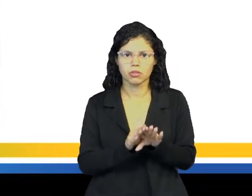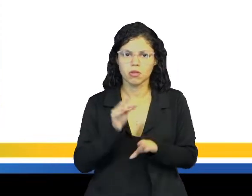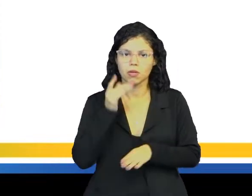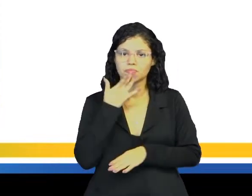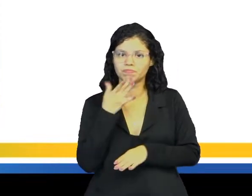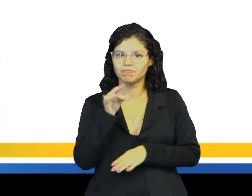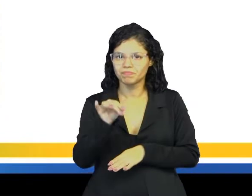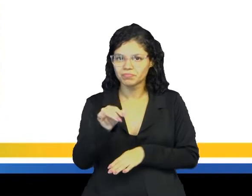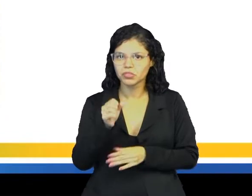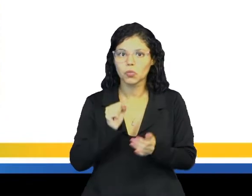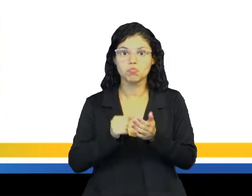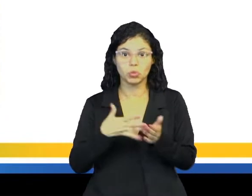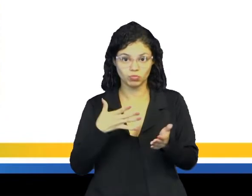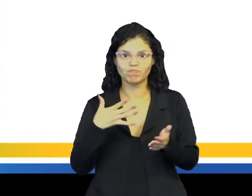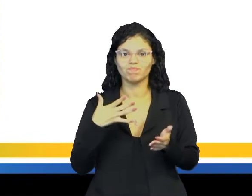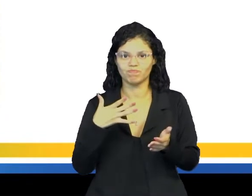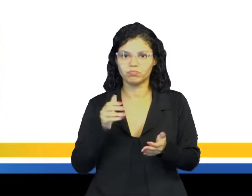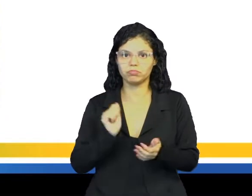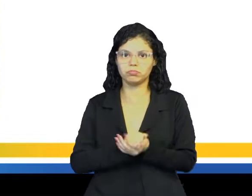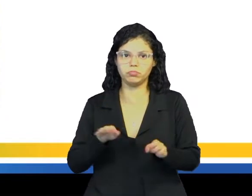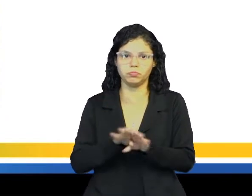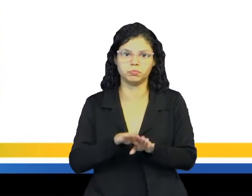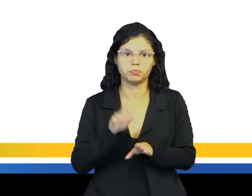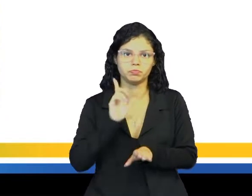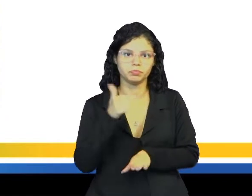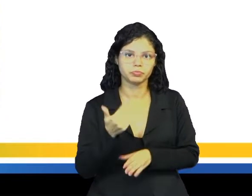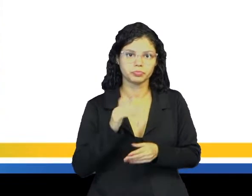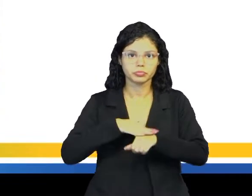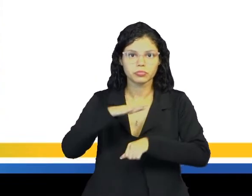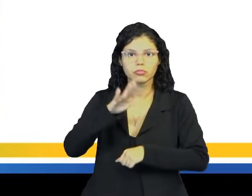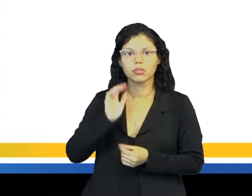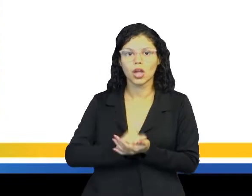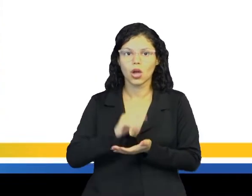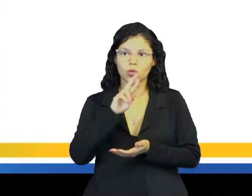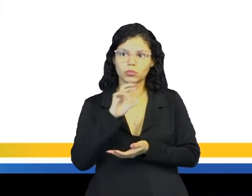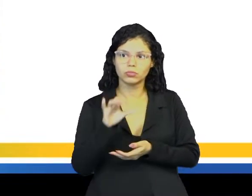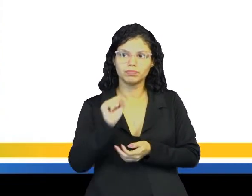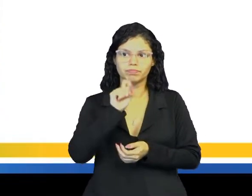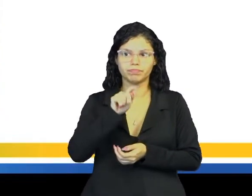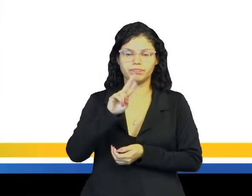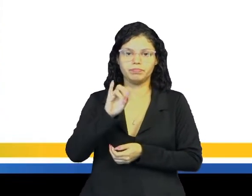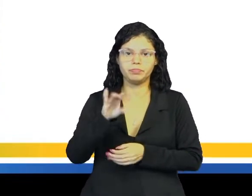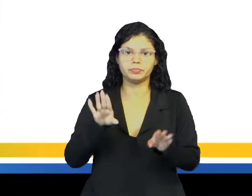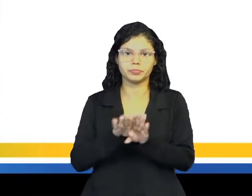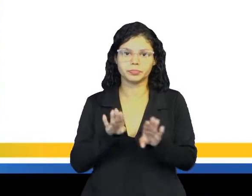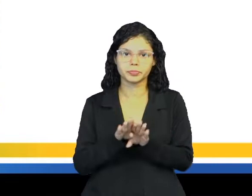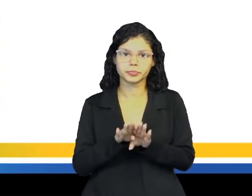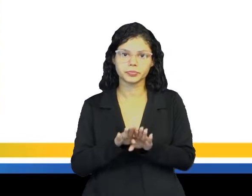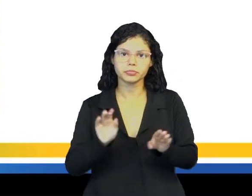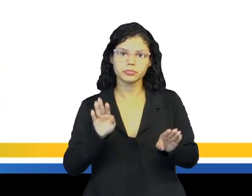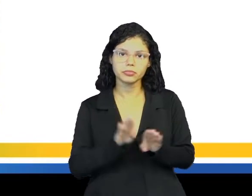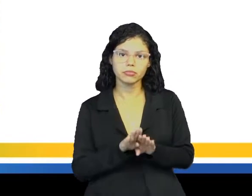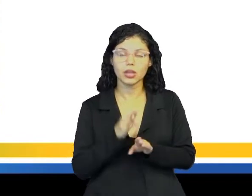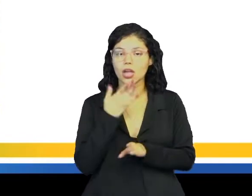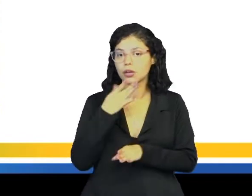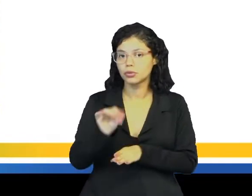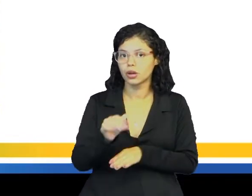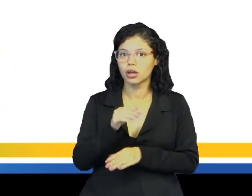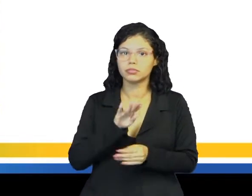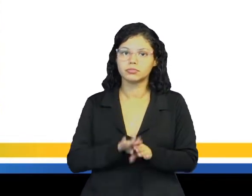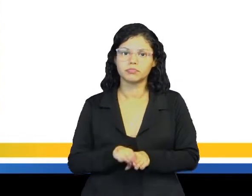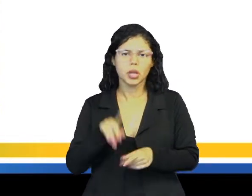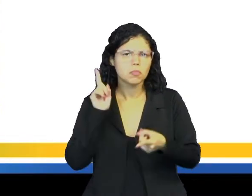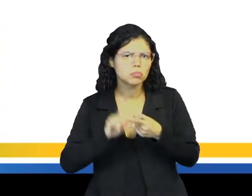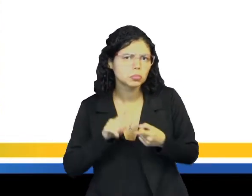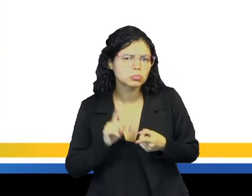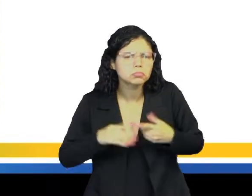ou seja, contém muitos sais minerais, entre os quais é mais comum é o cloreto de sódio, o conhecido sal de cozinha. Mas por que a água do